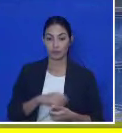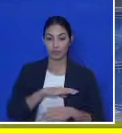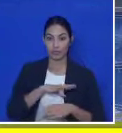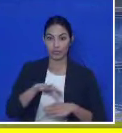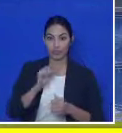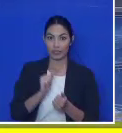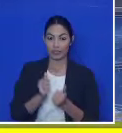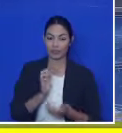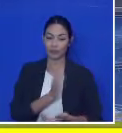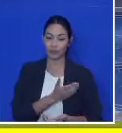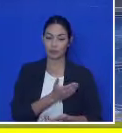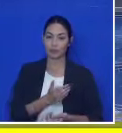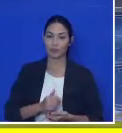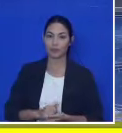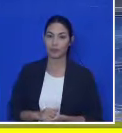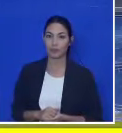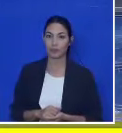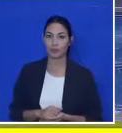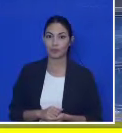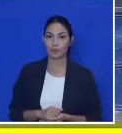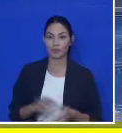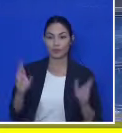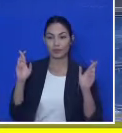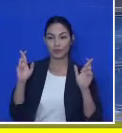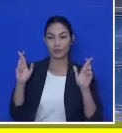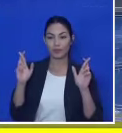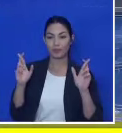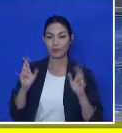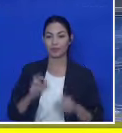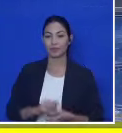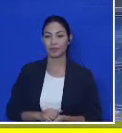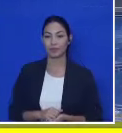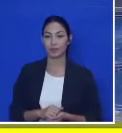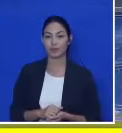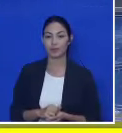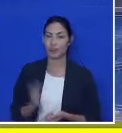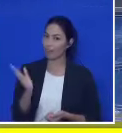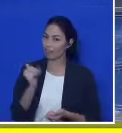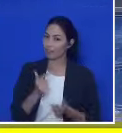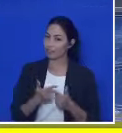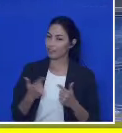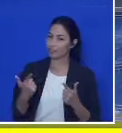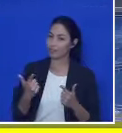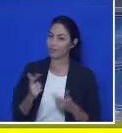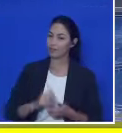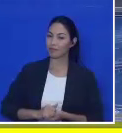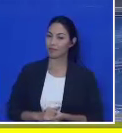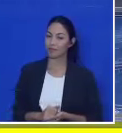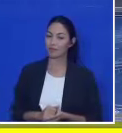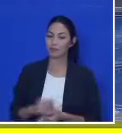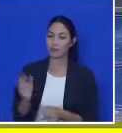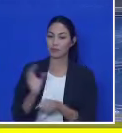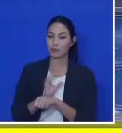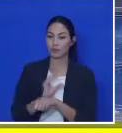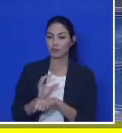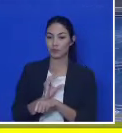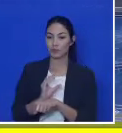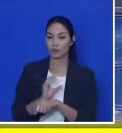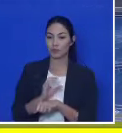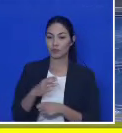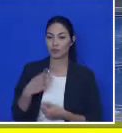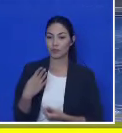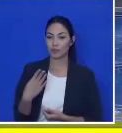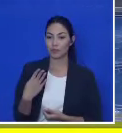Sorteio do time do coração. Estamos na torcida. Vem sorte, vem sorte. Bola cinza,